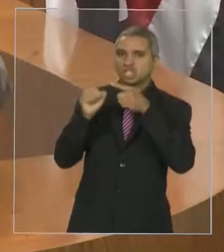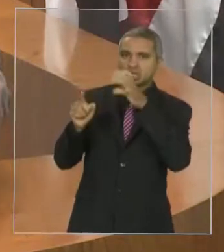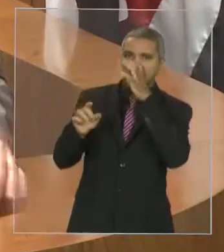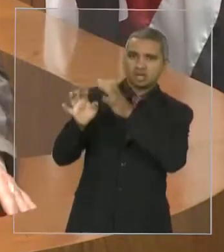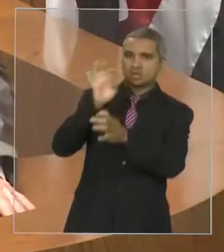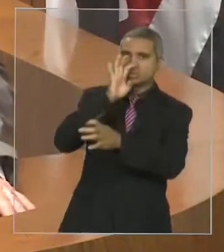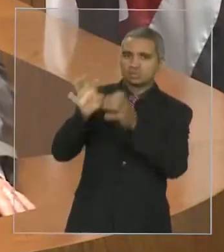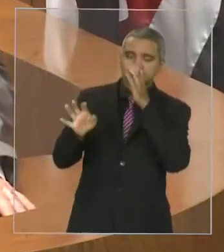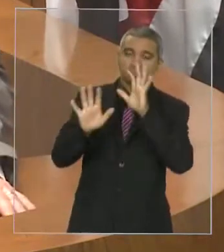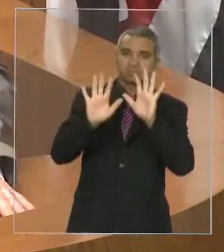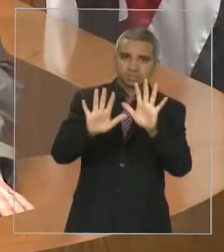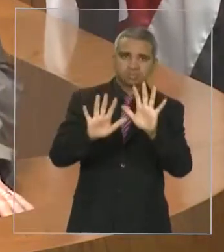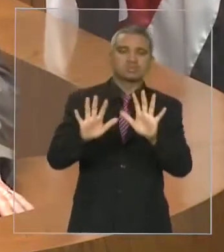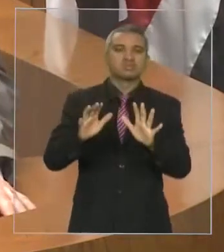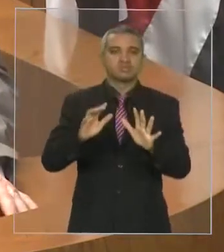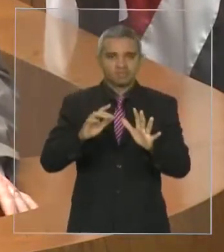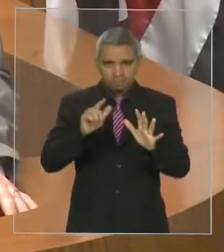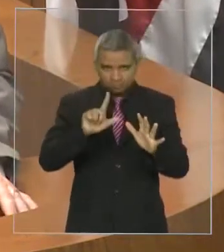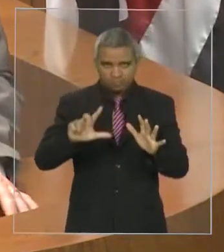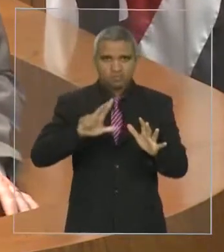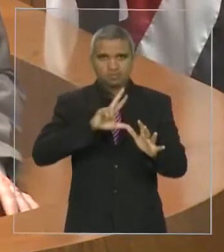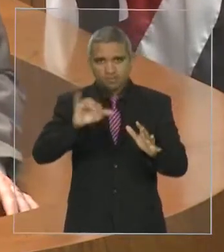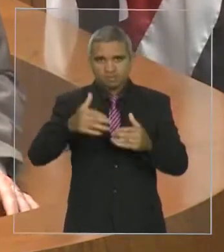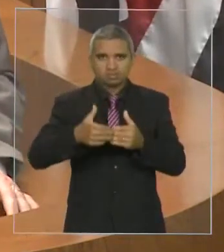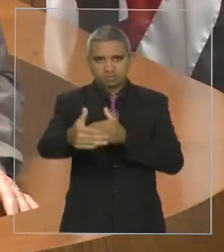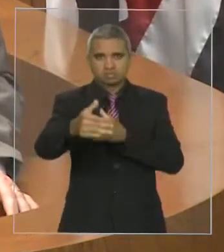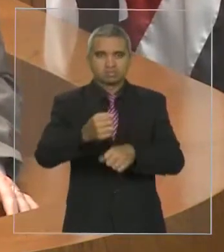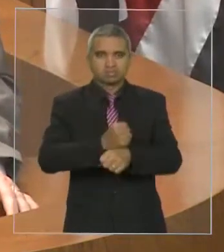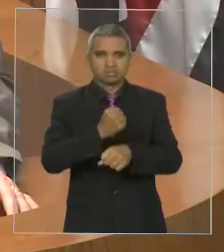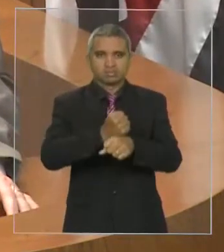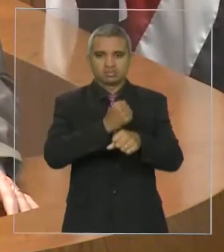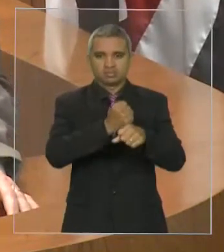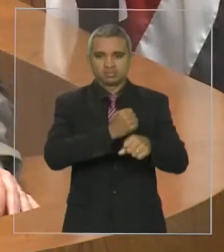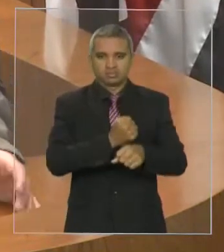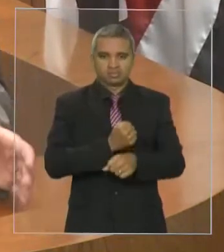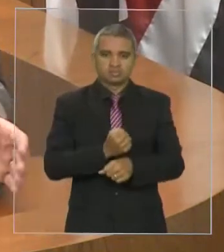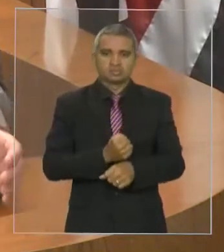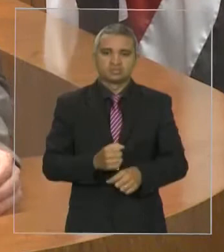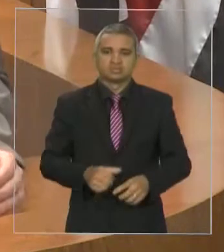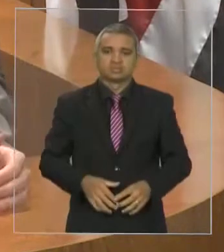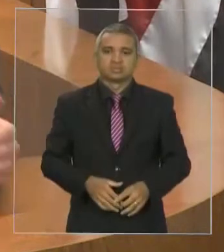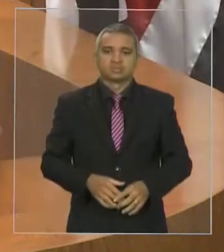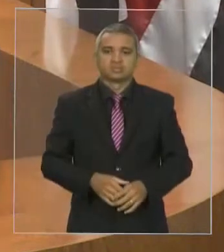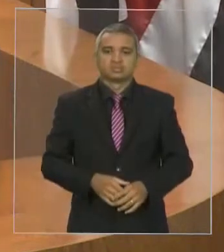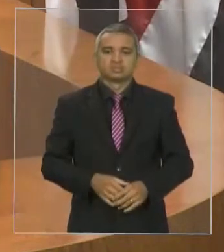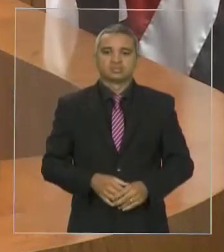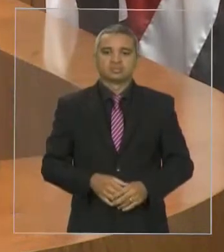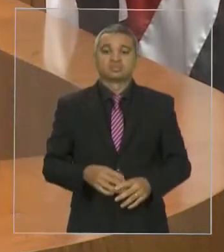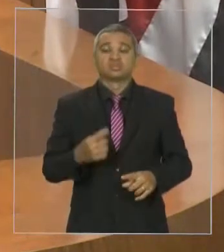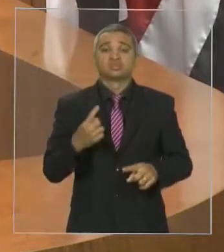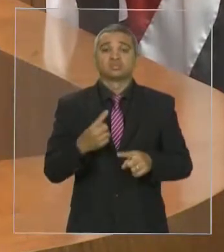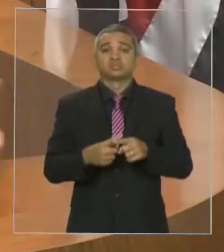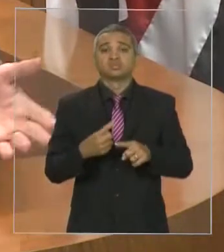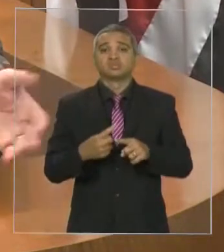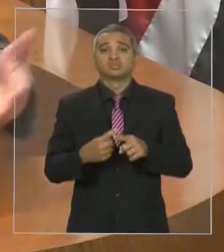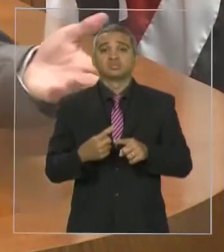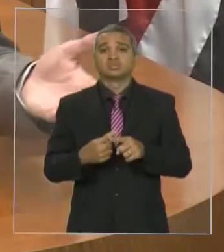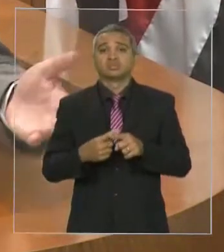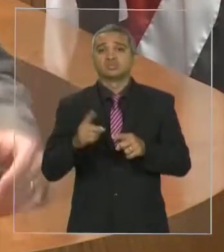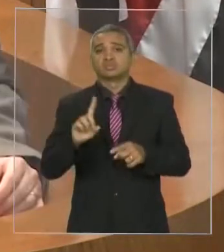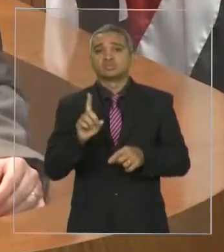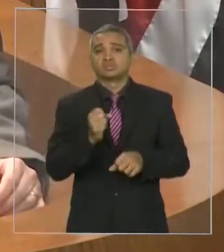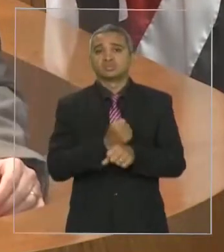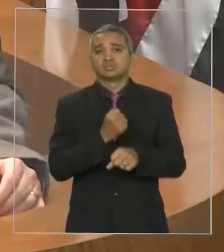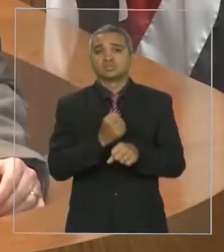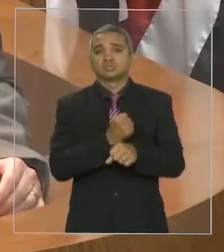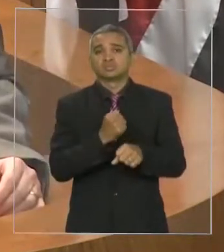comentários, um dos quais, o deputado Rogério, Vossa Excelência até fez referência, que por que não construir? Por que